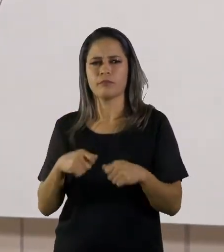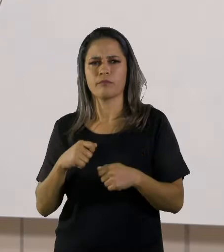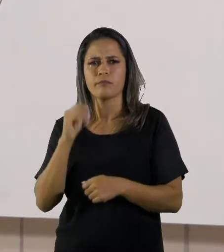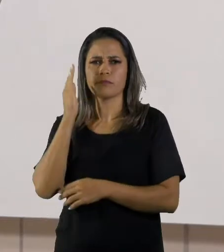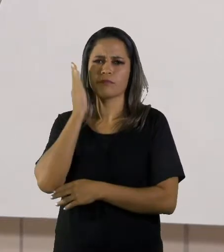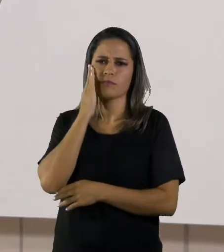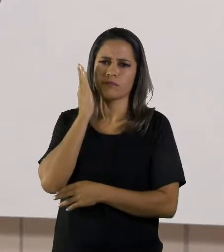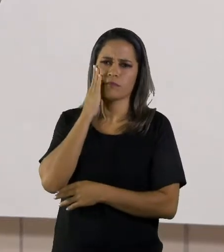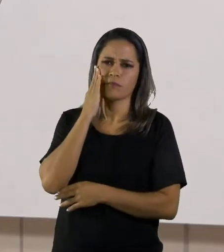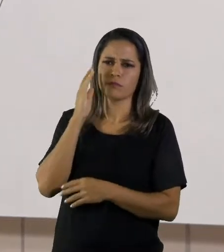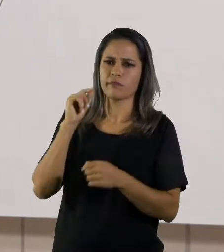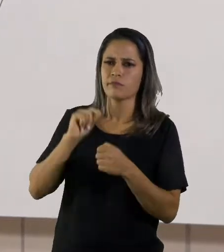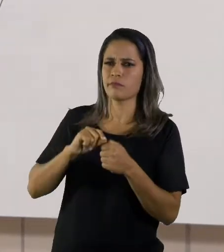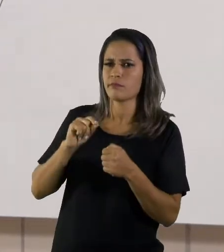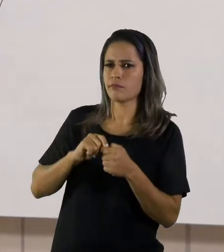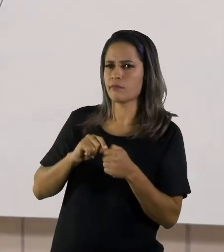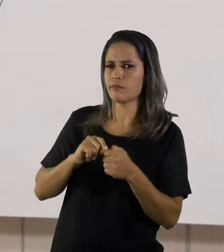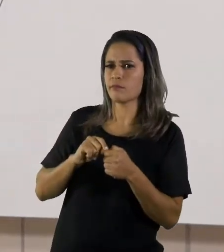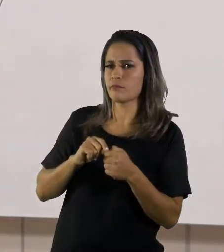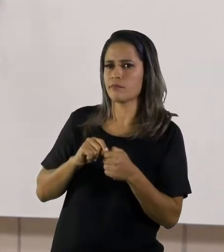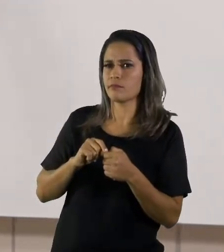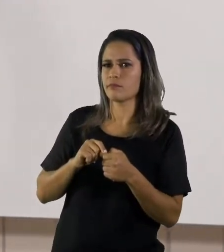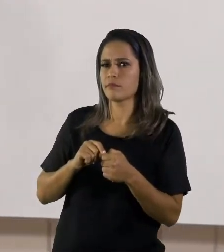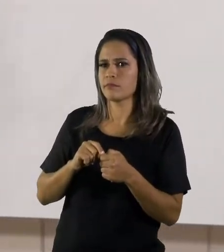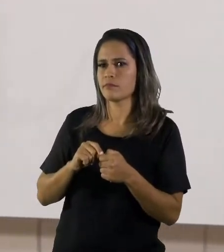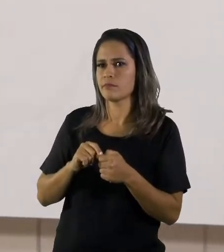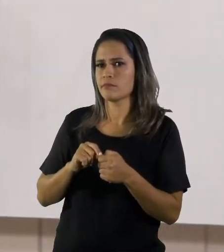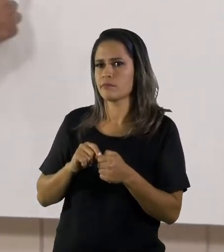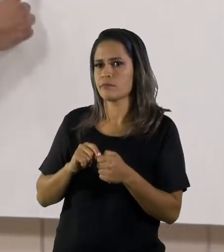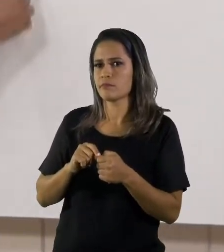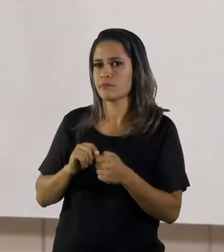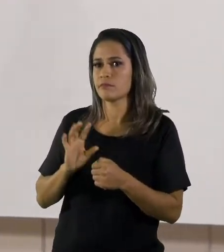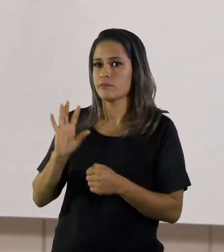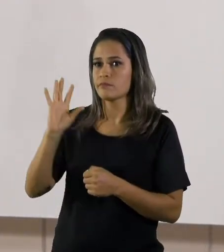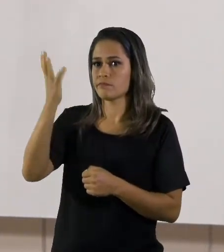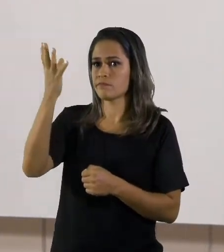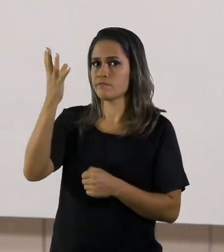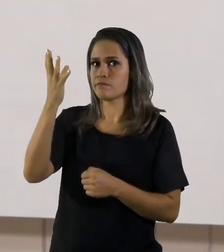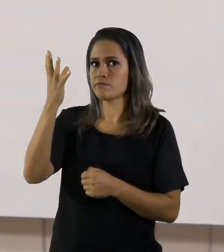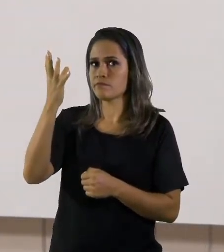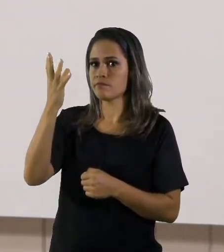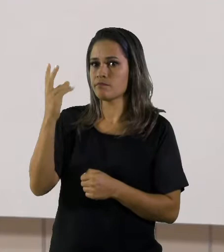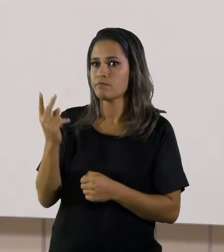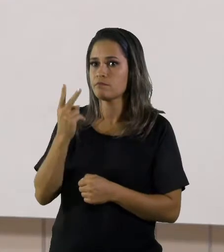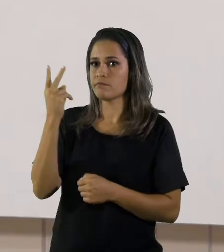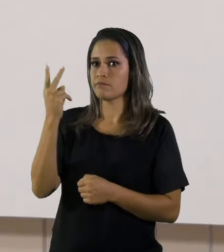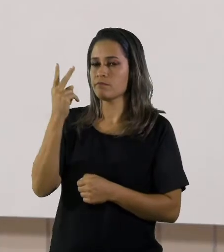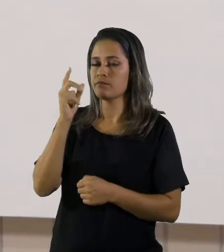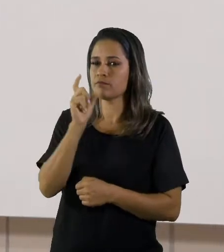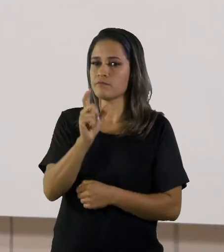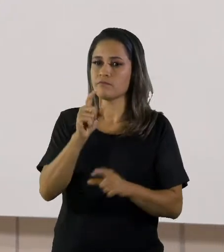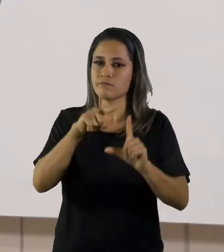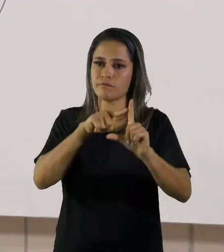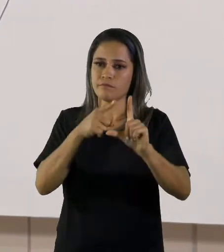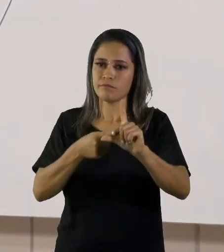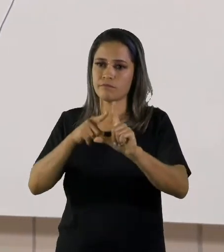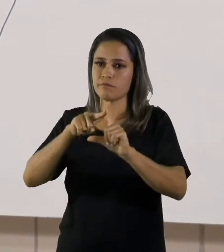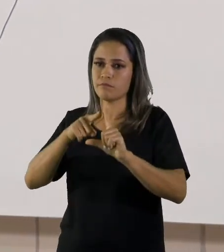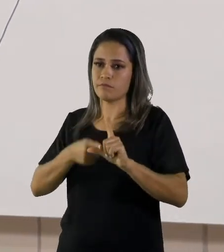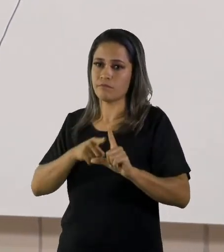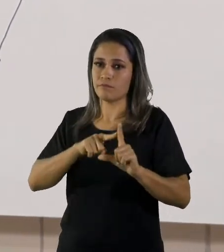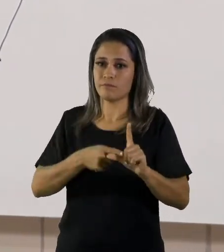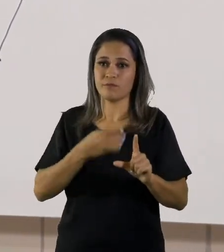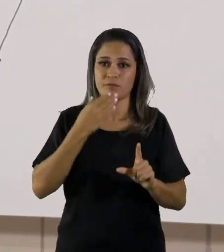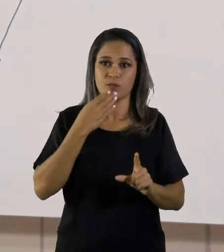que eu preciso fazer para descobrir o valor de cada ângulo que foi me pedido? Me pediram o valor de